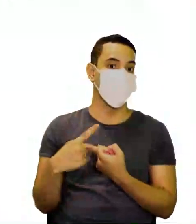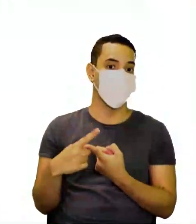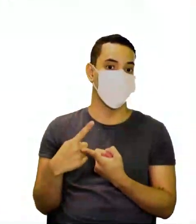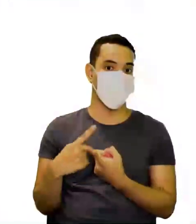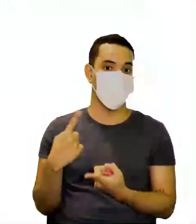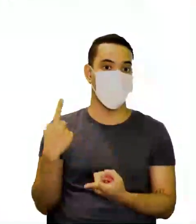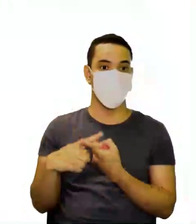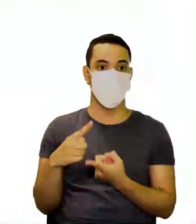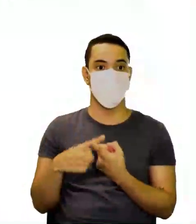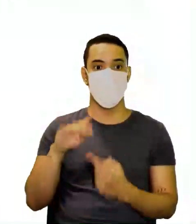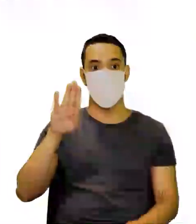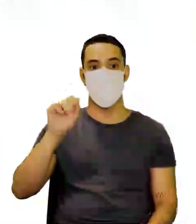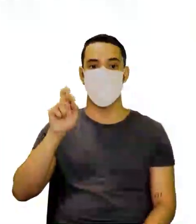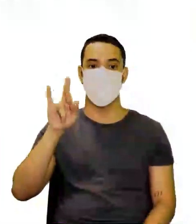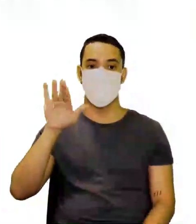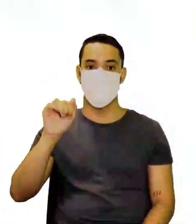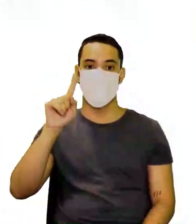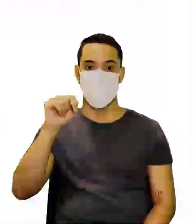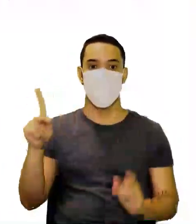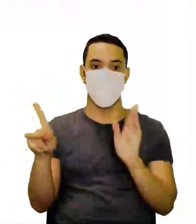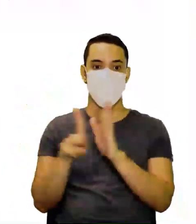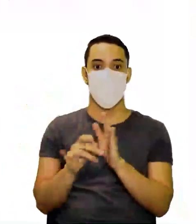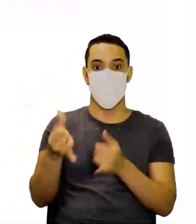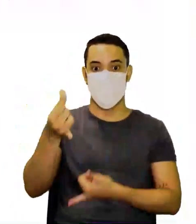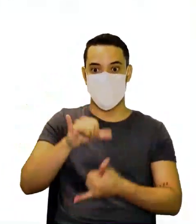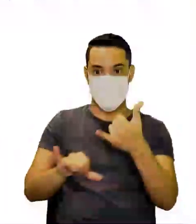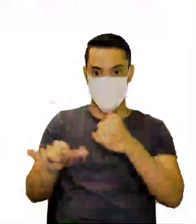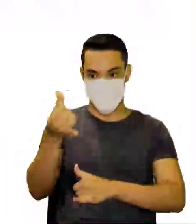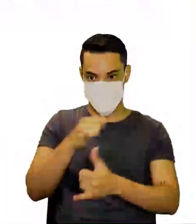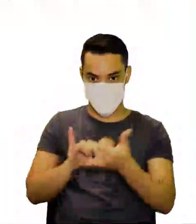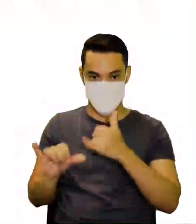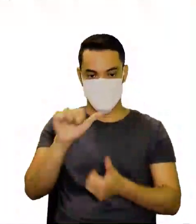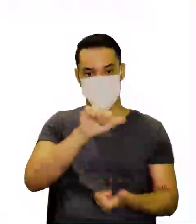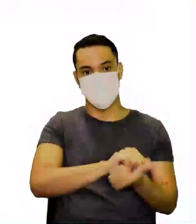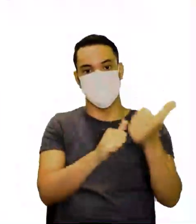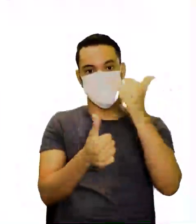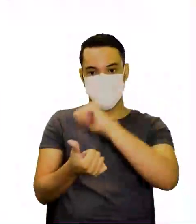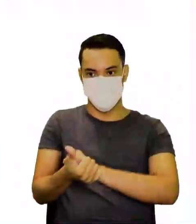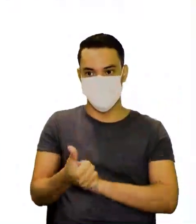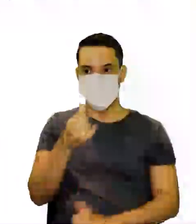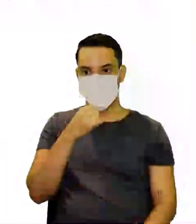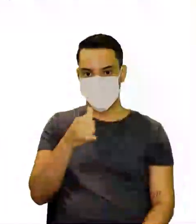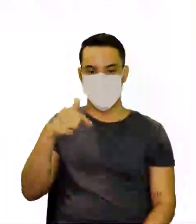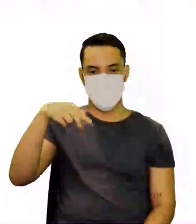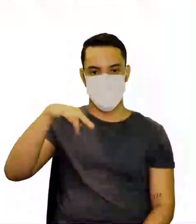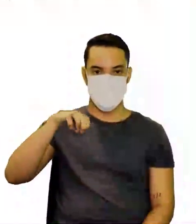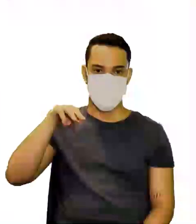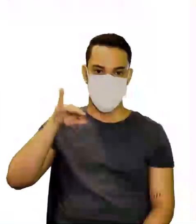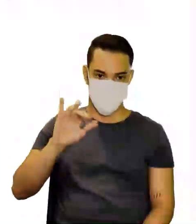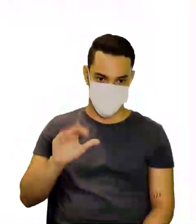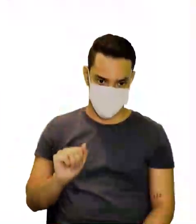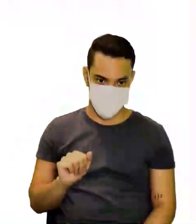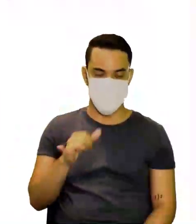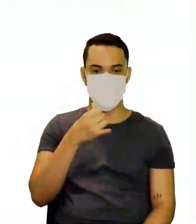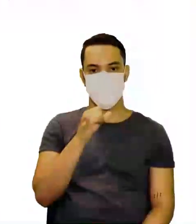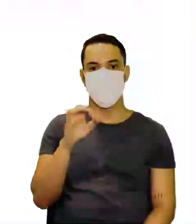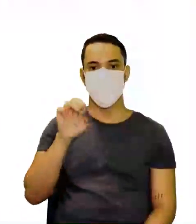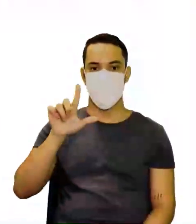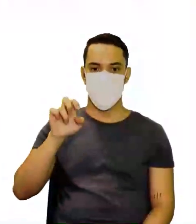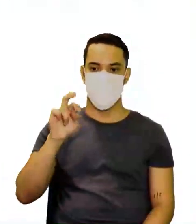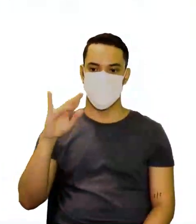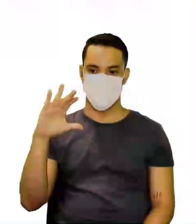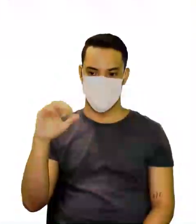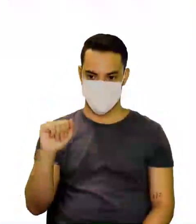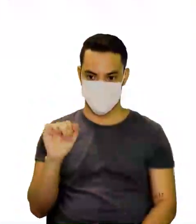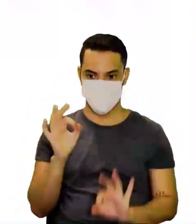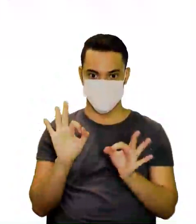que a bateria é exemplo de gerador químico, ou seja, converte energia química em energia elétrica,